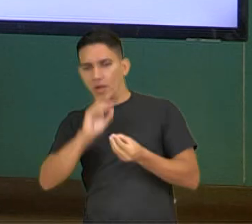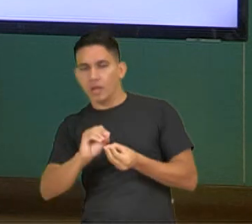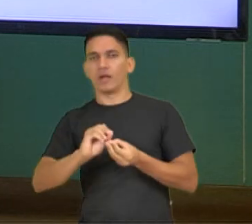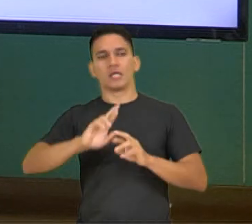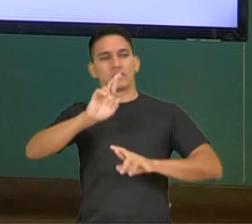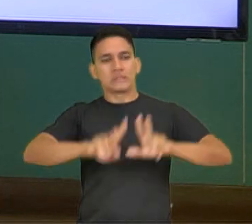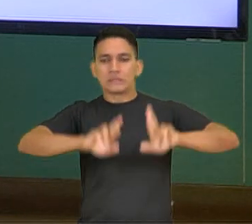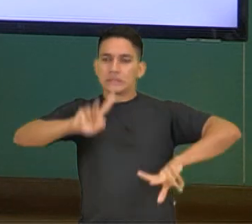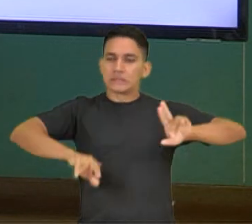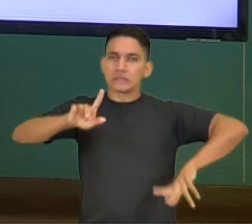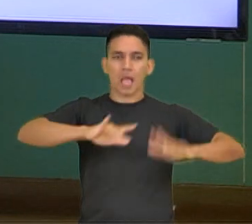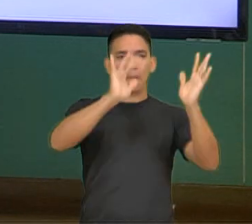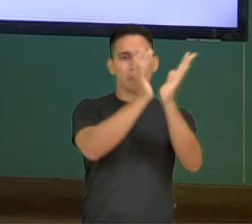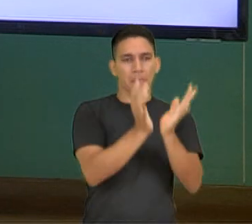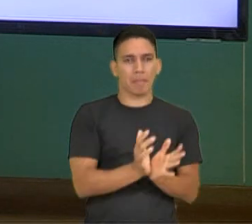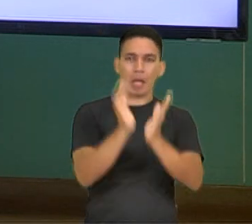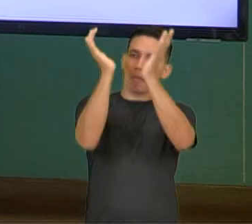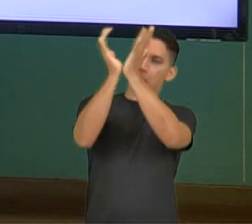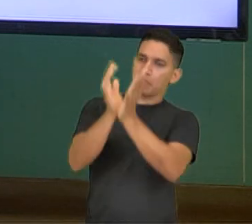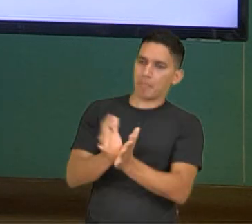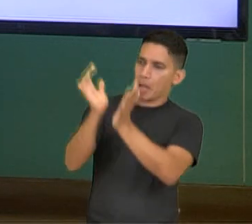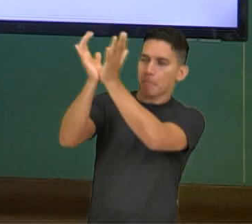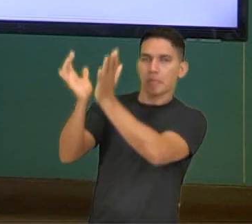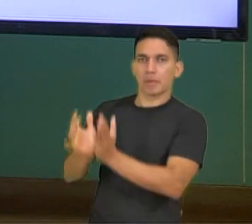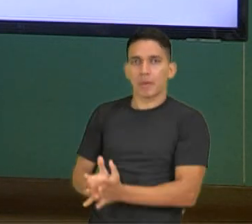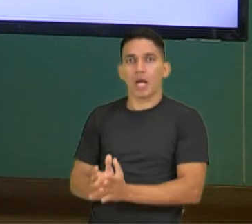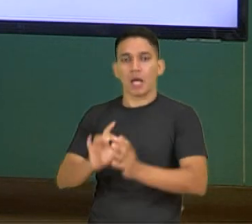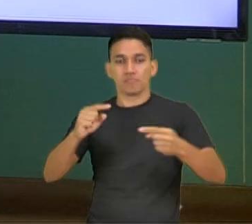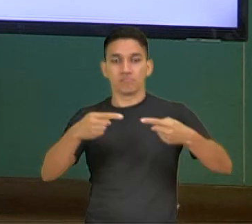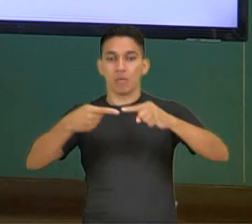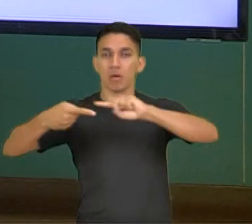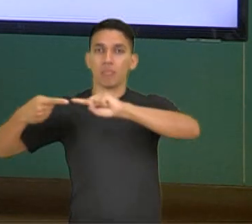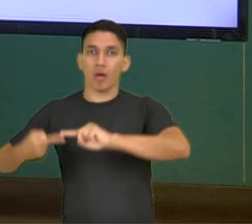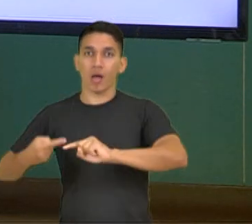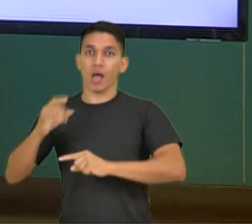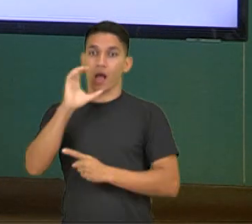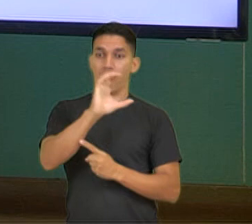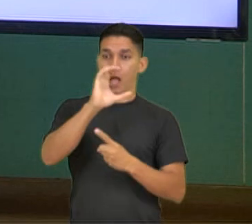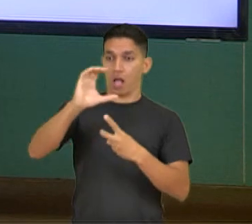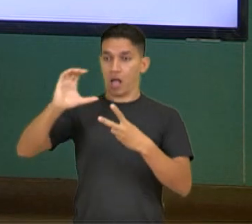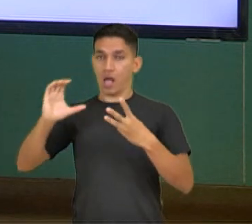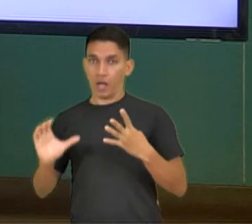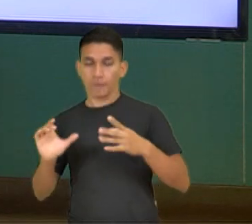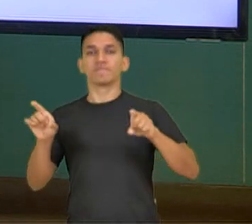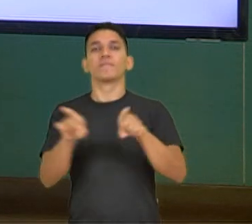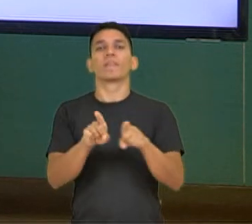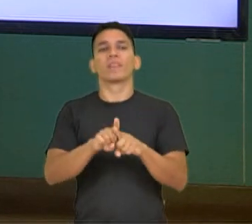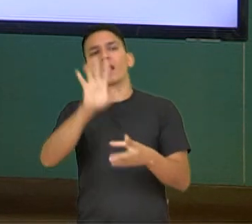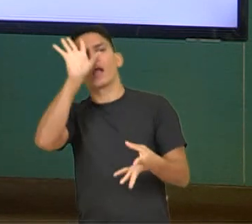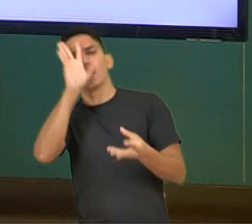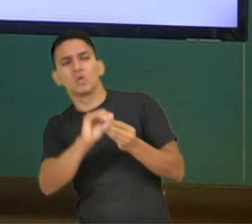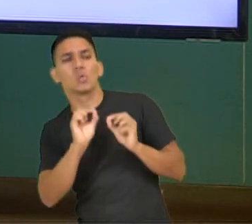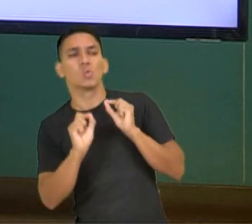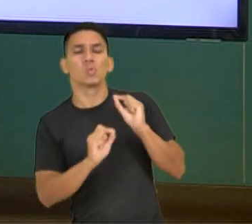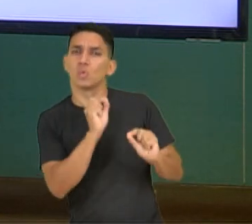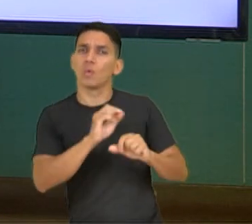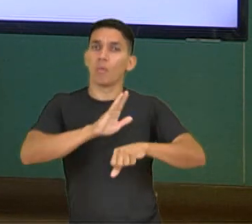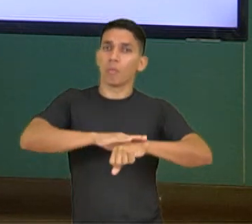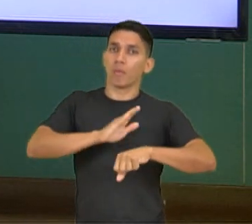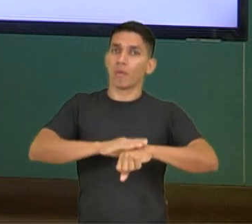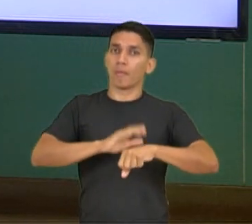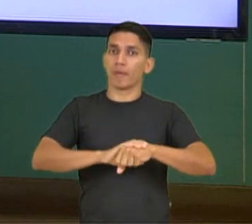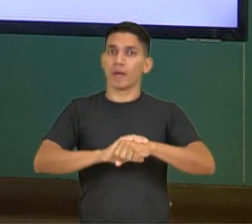as diversas classificações das cadeias carbônicas, reconhecer quando uma cadeia carbônica